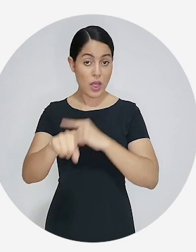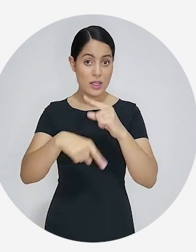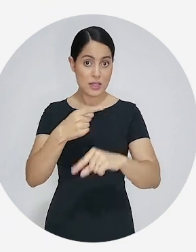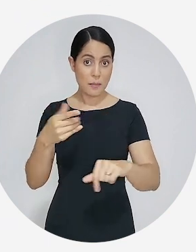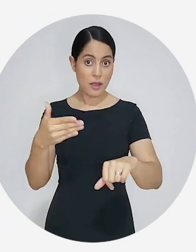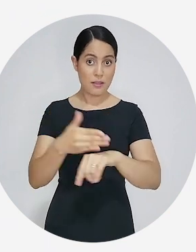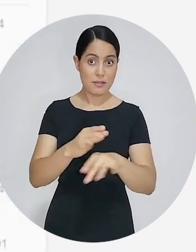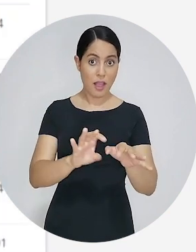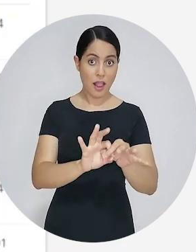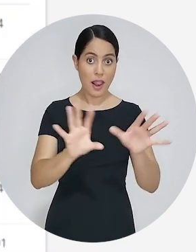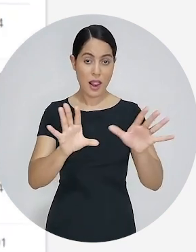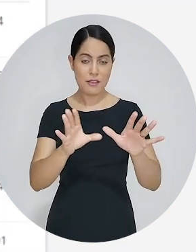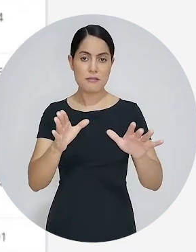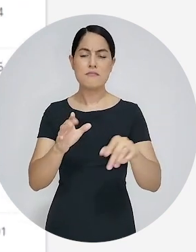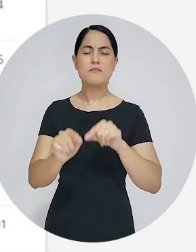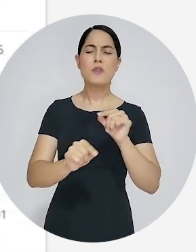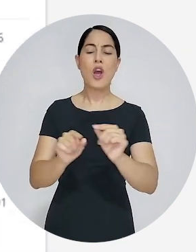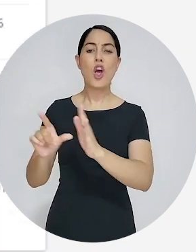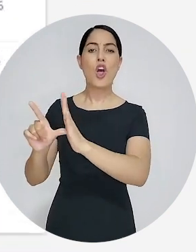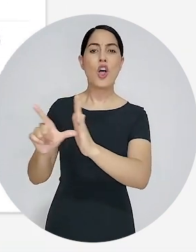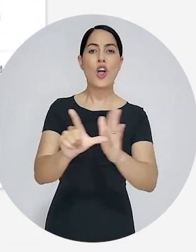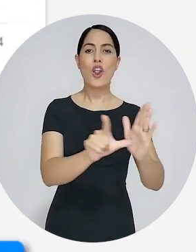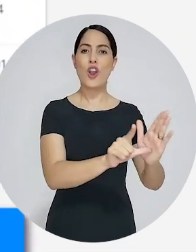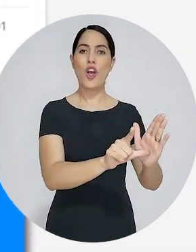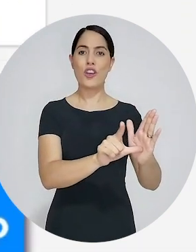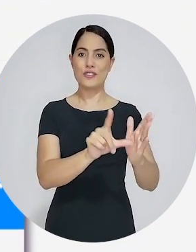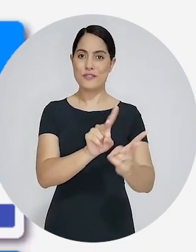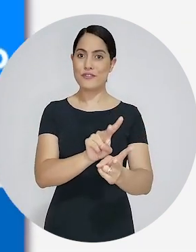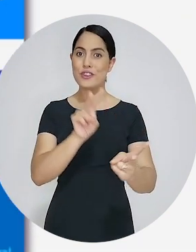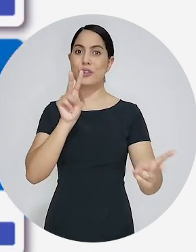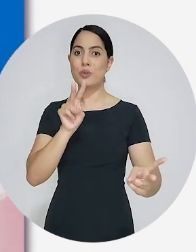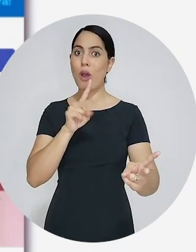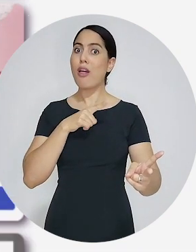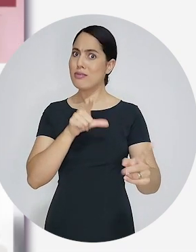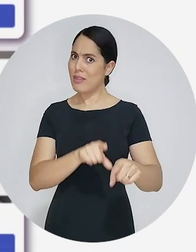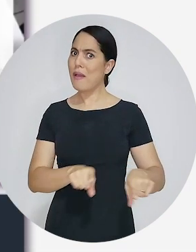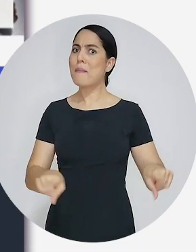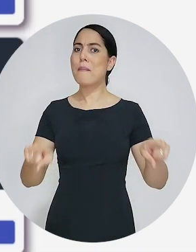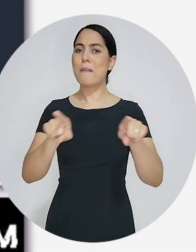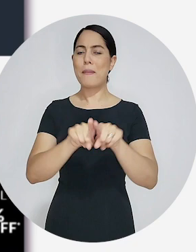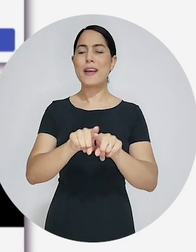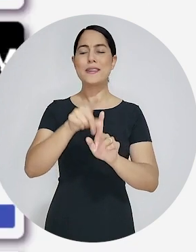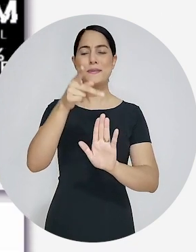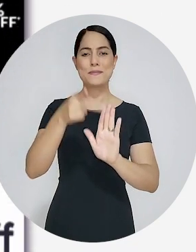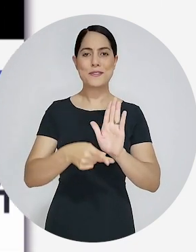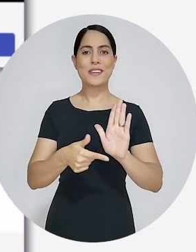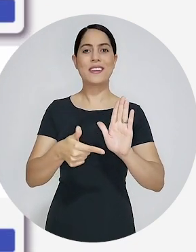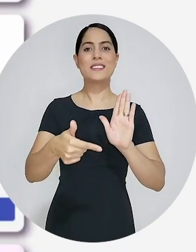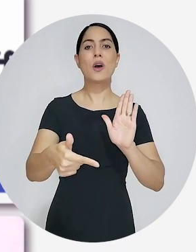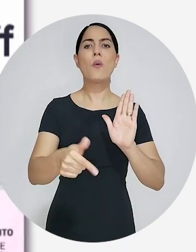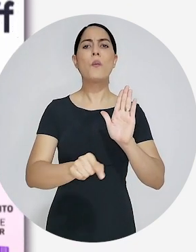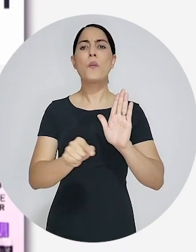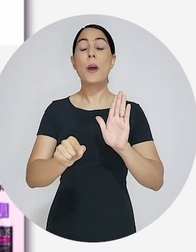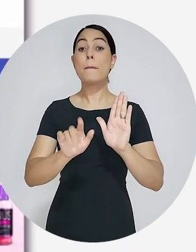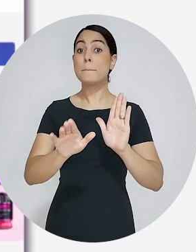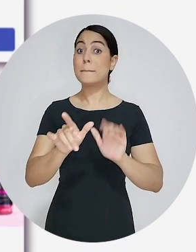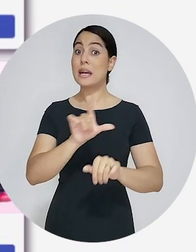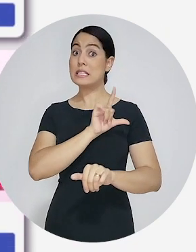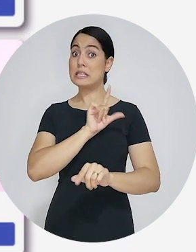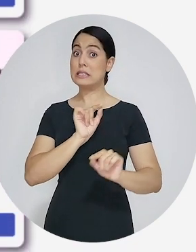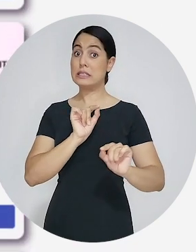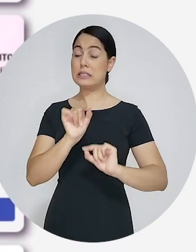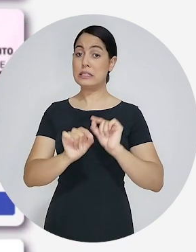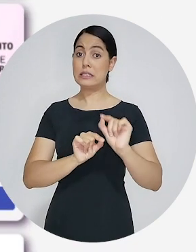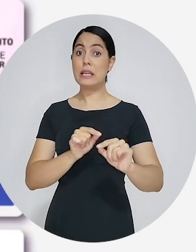e senha. Com acesso liberado, você vai encontrar as lojas virtuais parceiras do programa. Antes de realizar